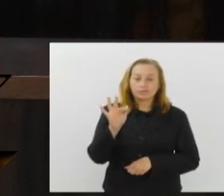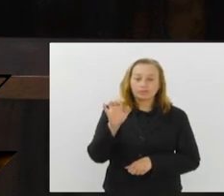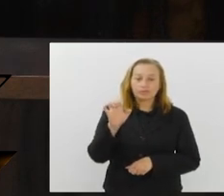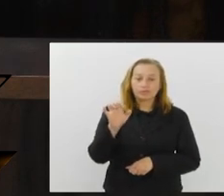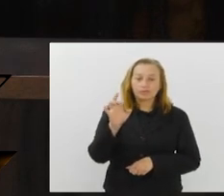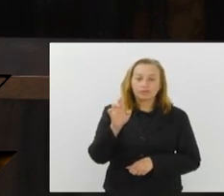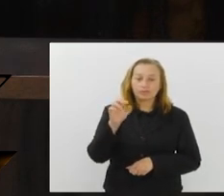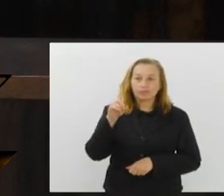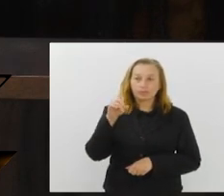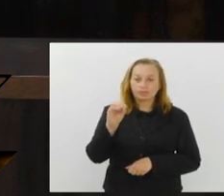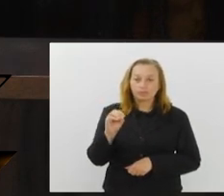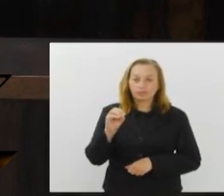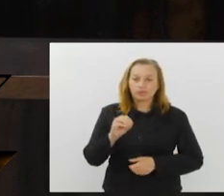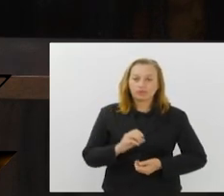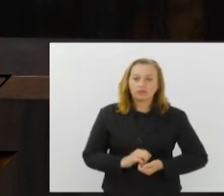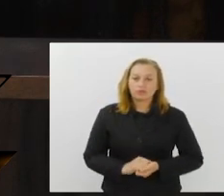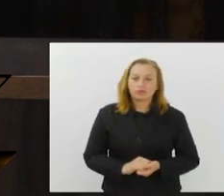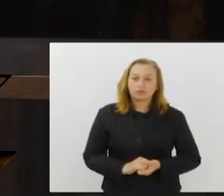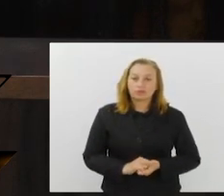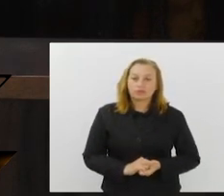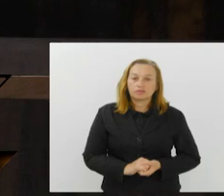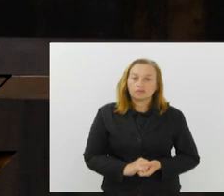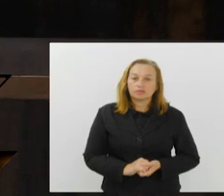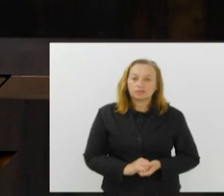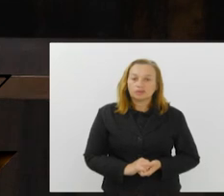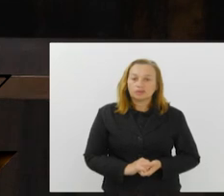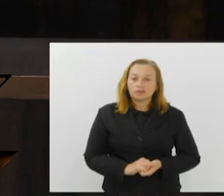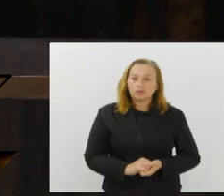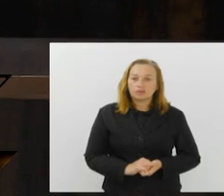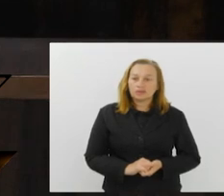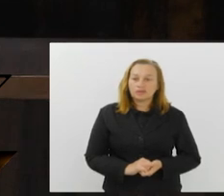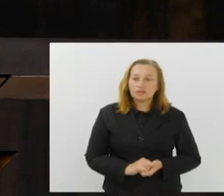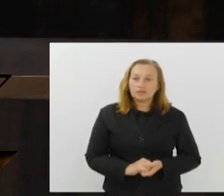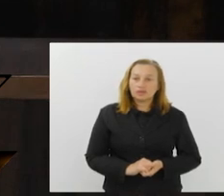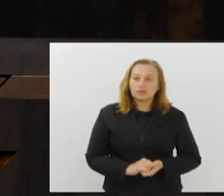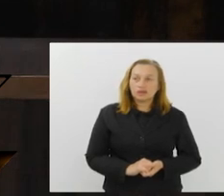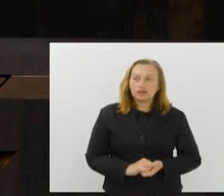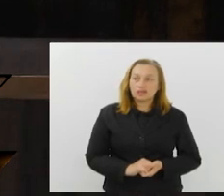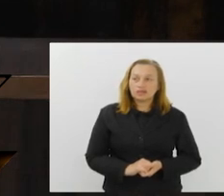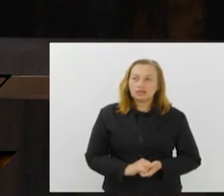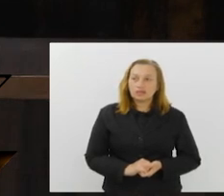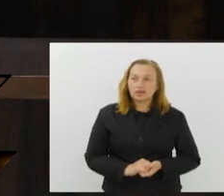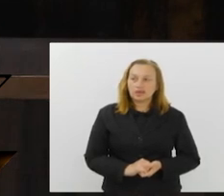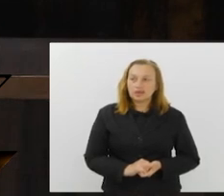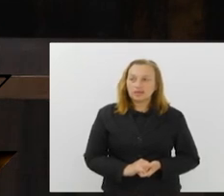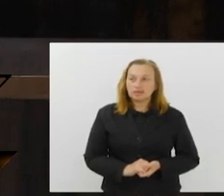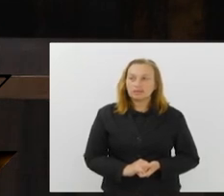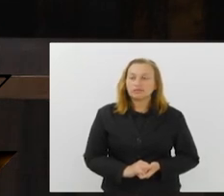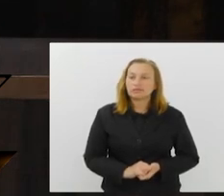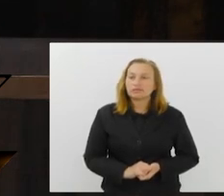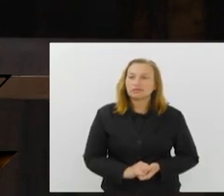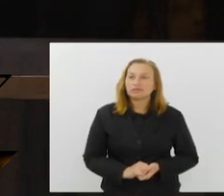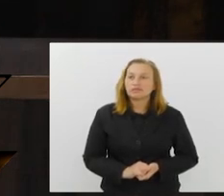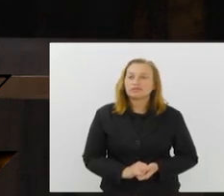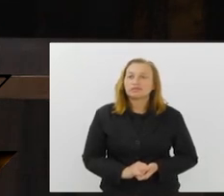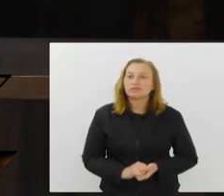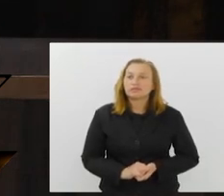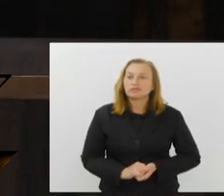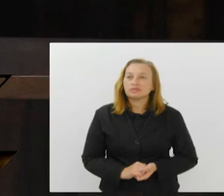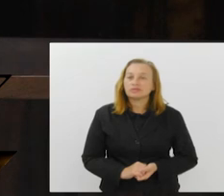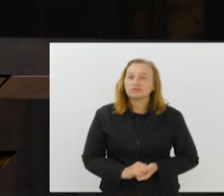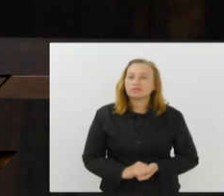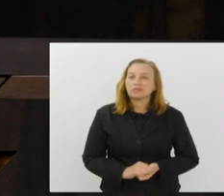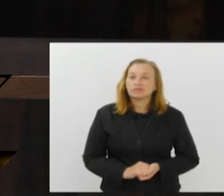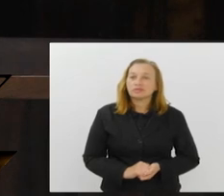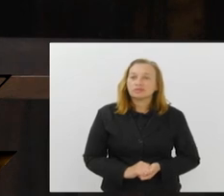tenho uma ligação eu conheci o seu escritório ele me apresentou seu pai uma figura que em si já daria um filme por